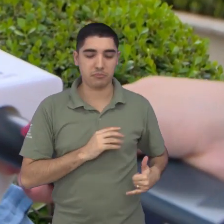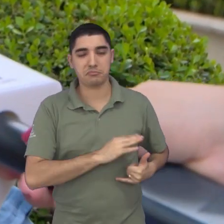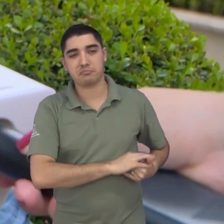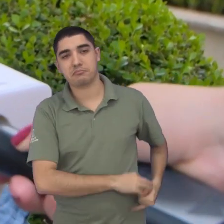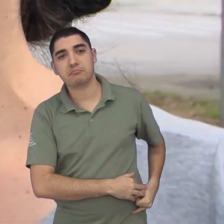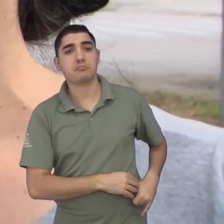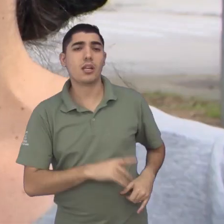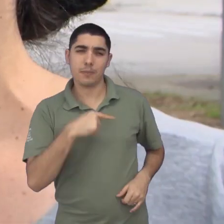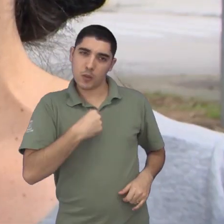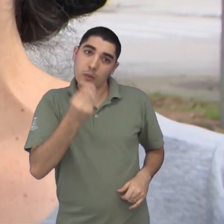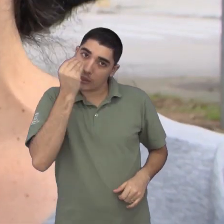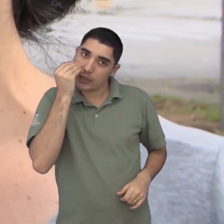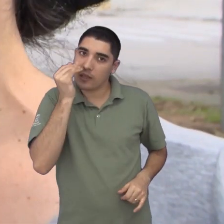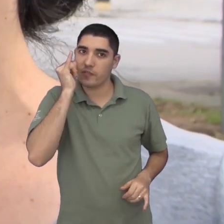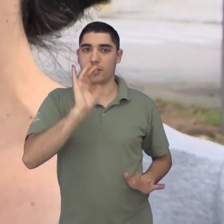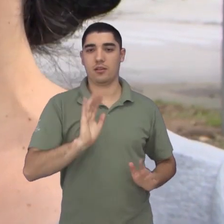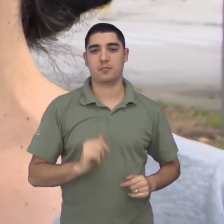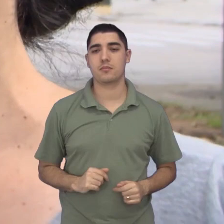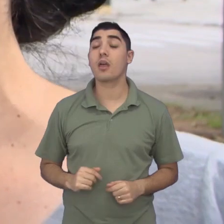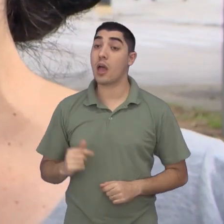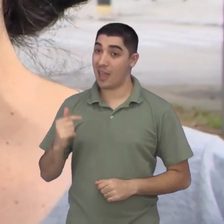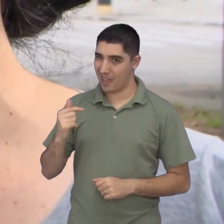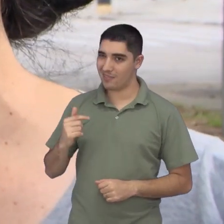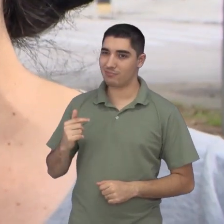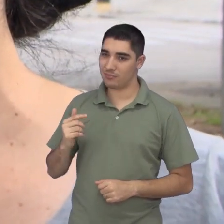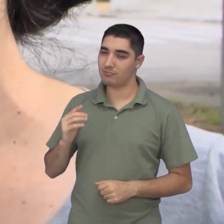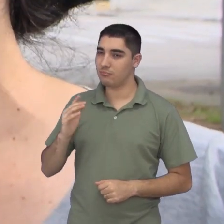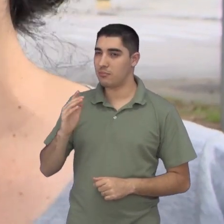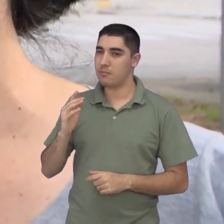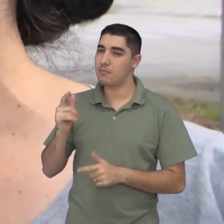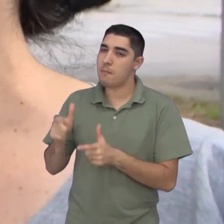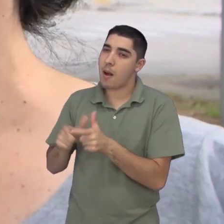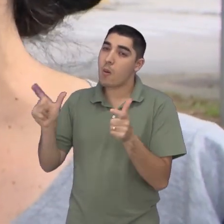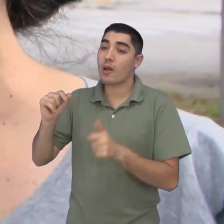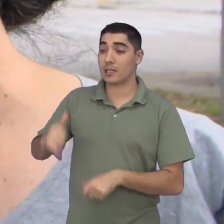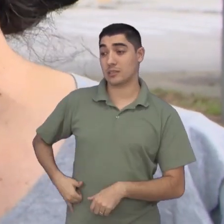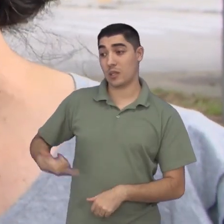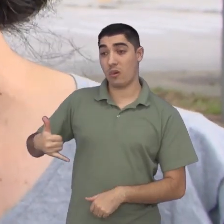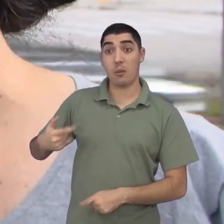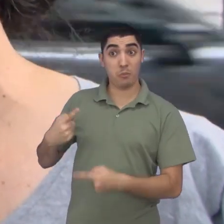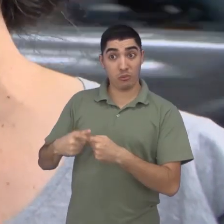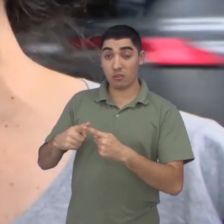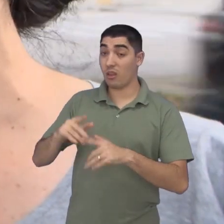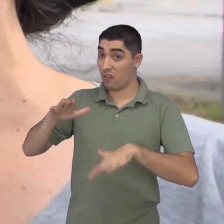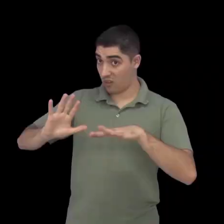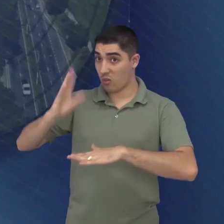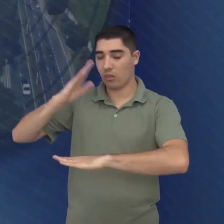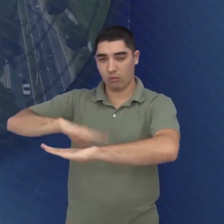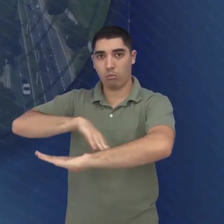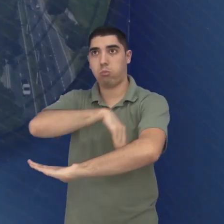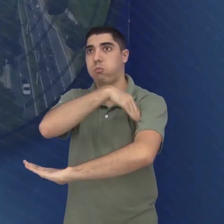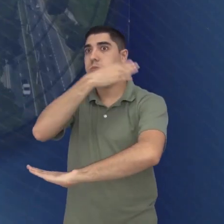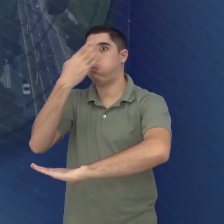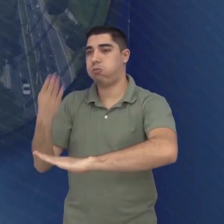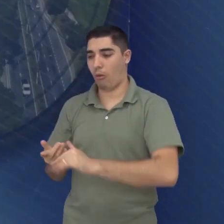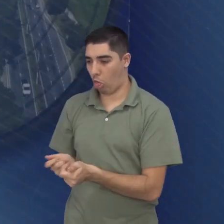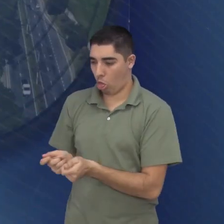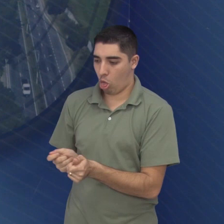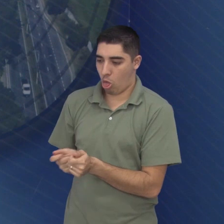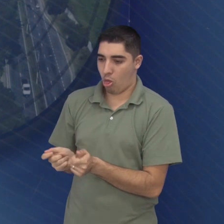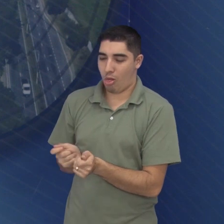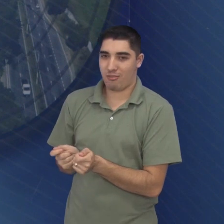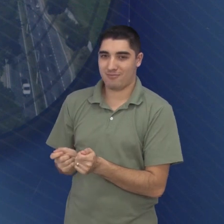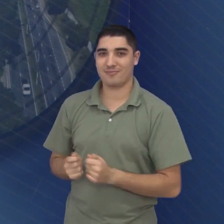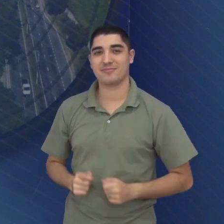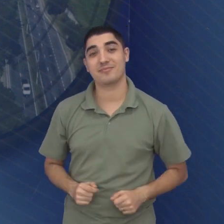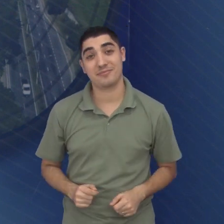tento evitar. Geralmente é o celular, porque senão a gente fica o dia inteiro no celular se deixar, né?